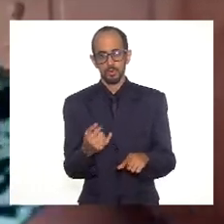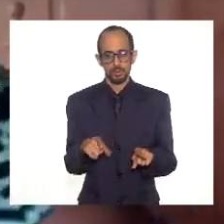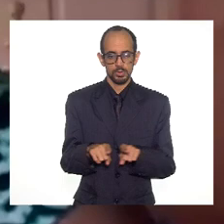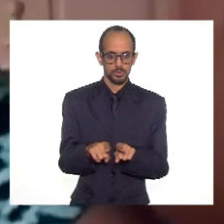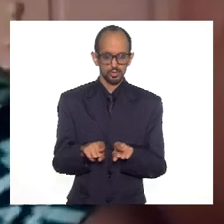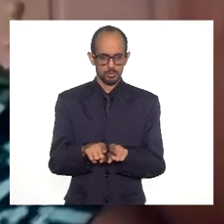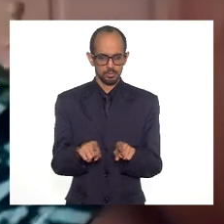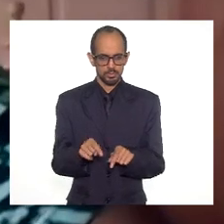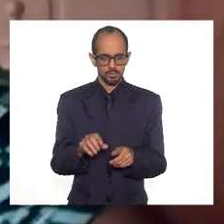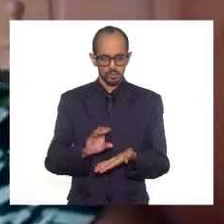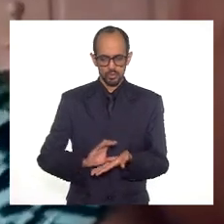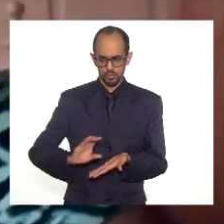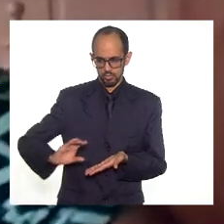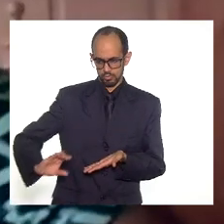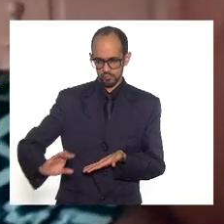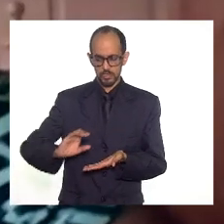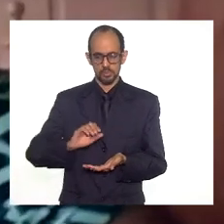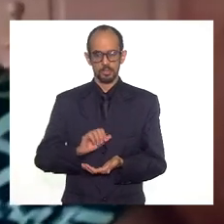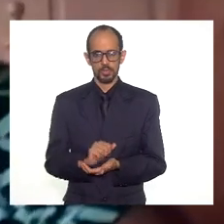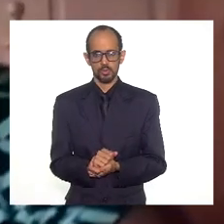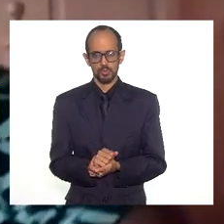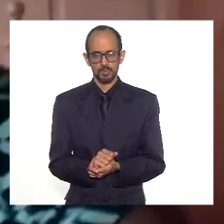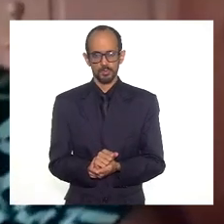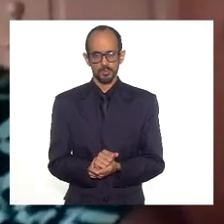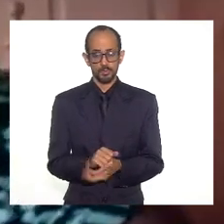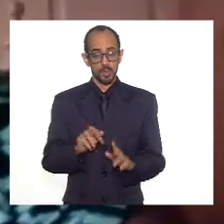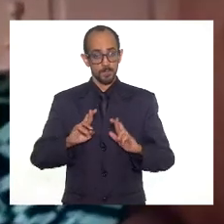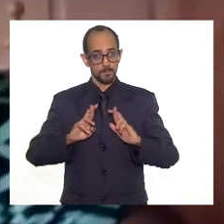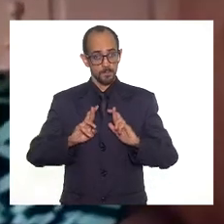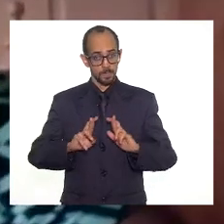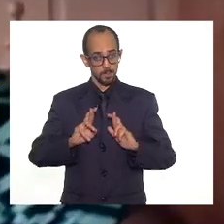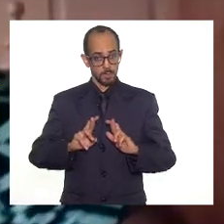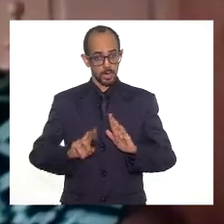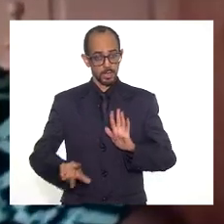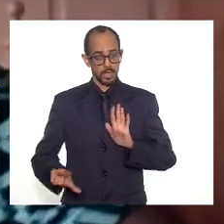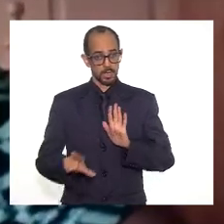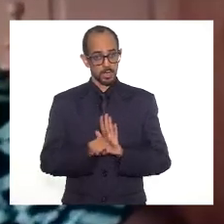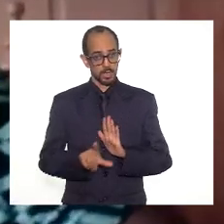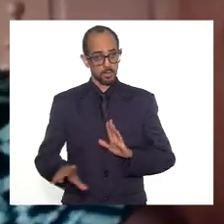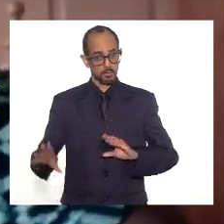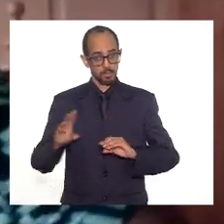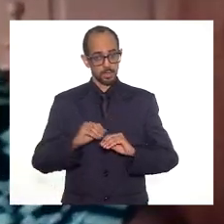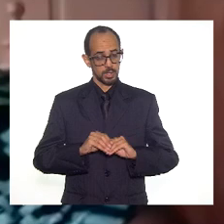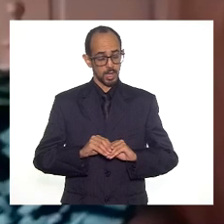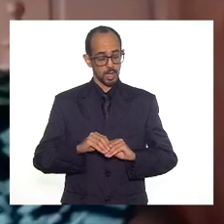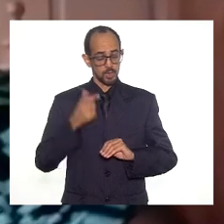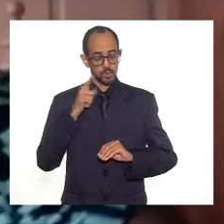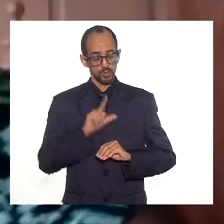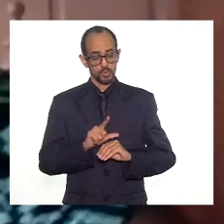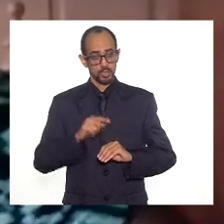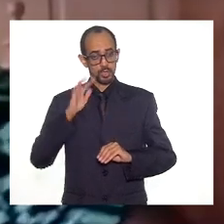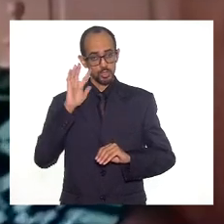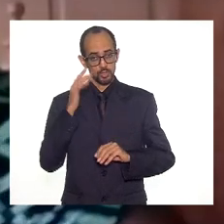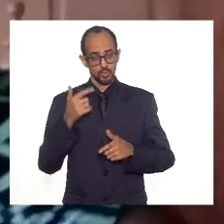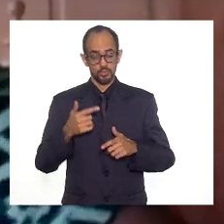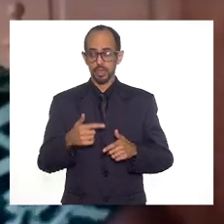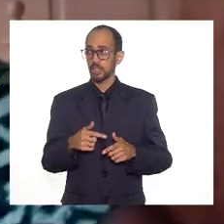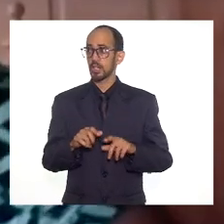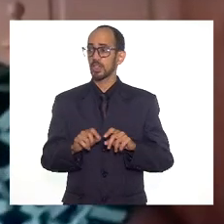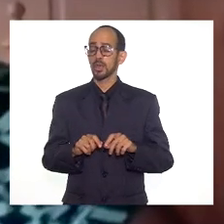de investimento. Então, esperamos que a lei complementar possa sanar o que a